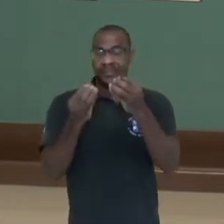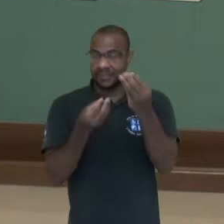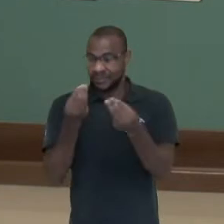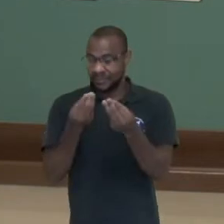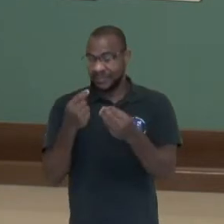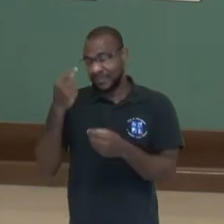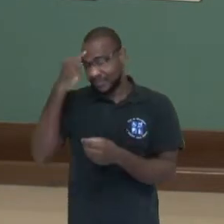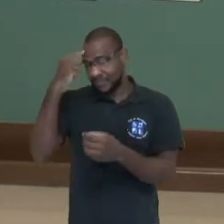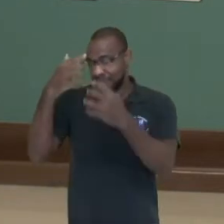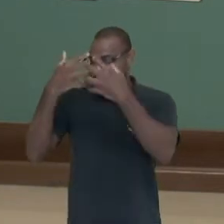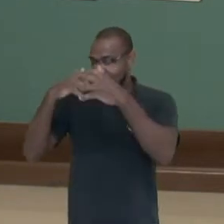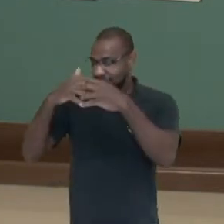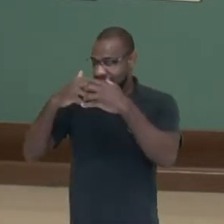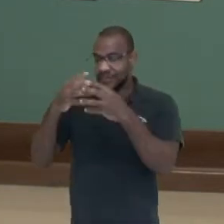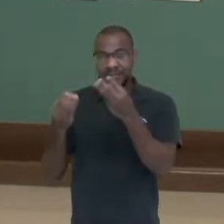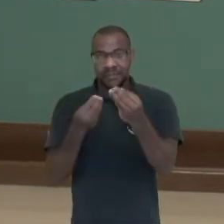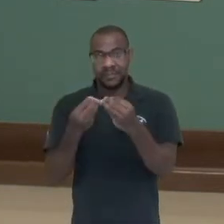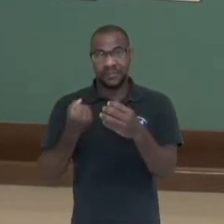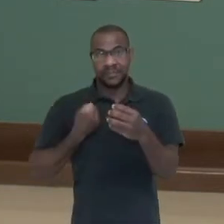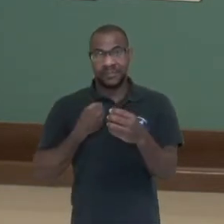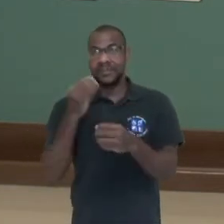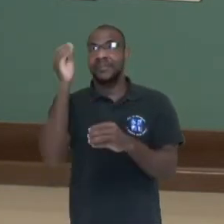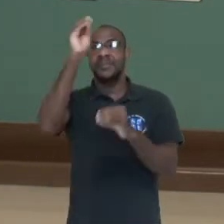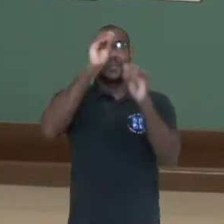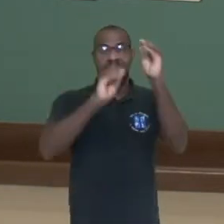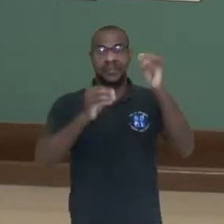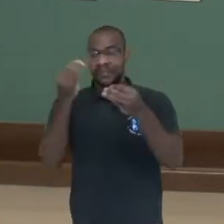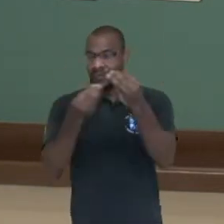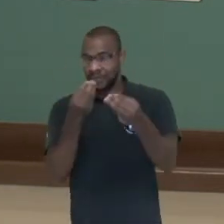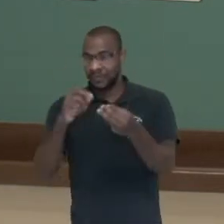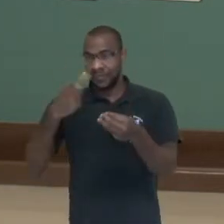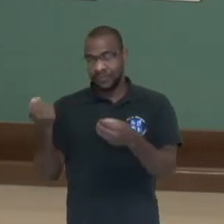Pensa um pouquinho, me diz em qual quadrante e eu já volto.